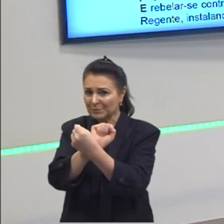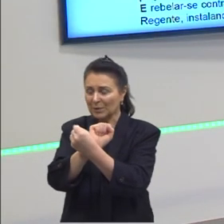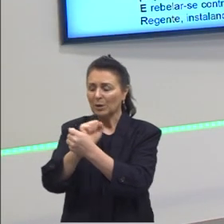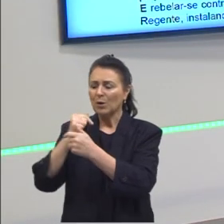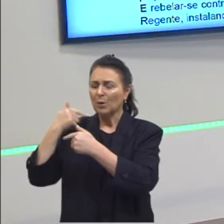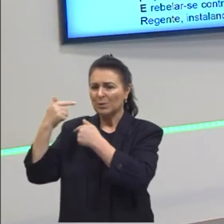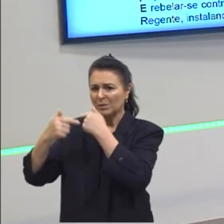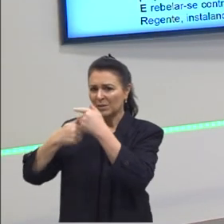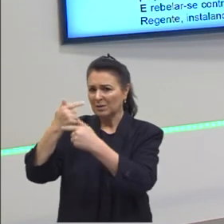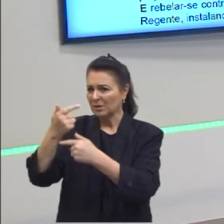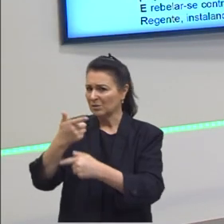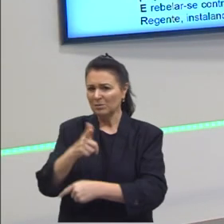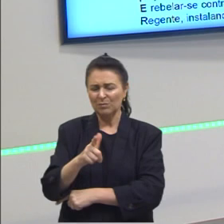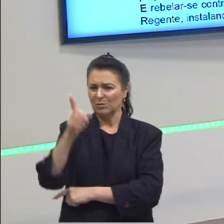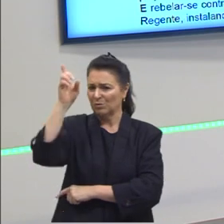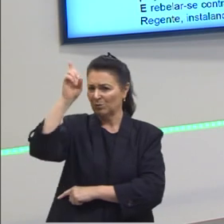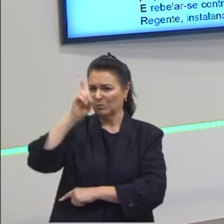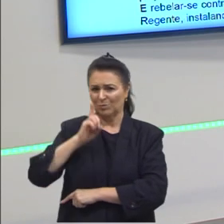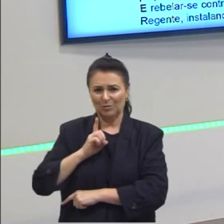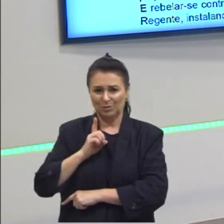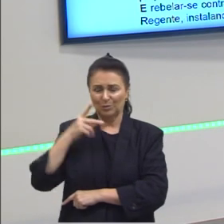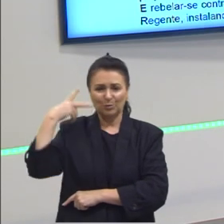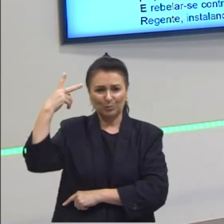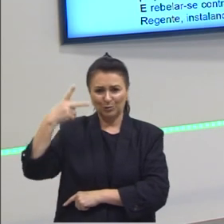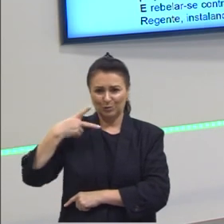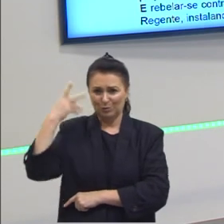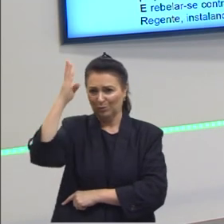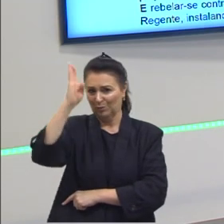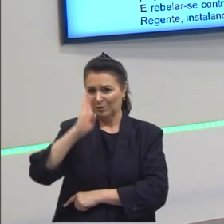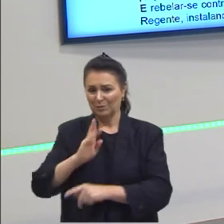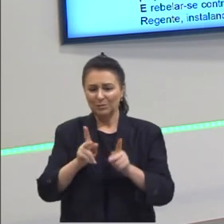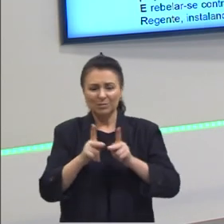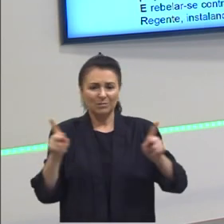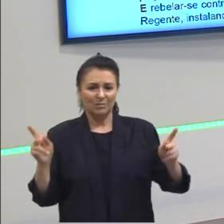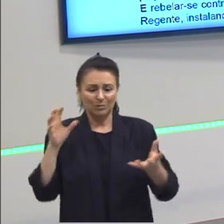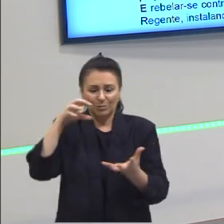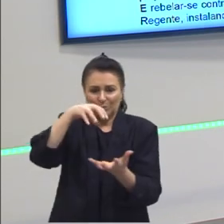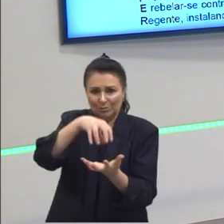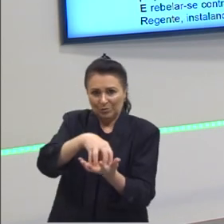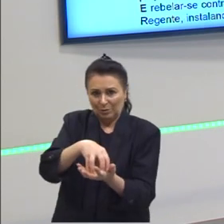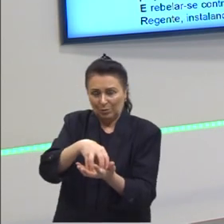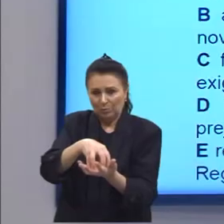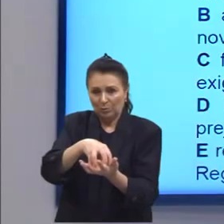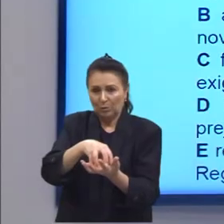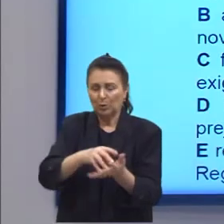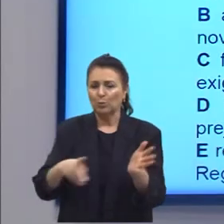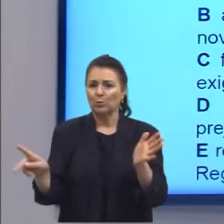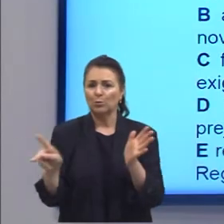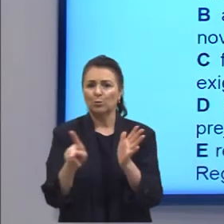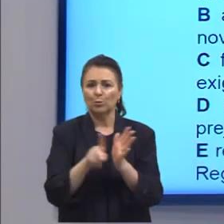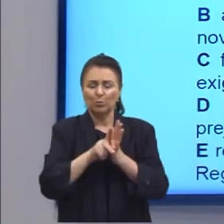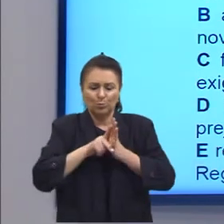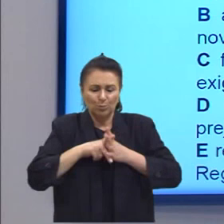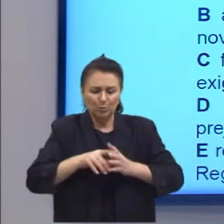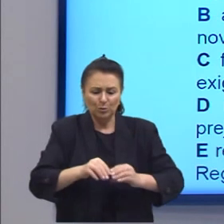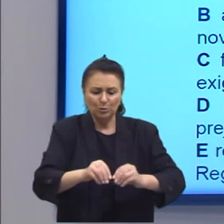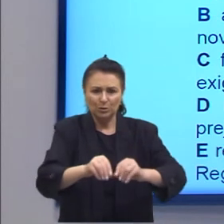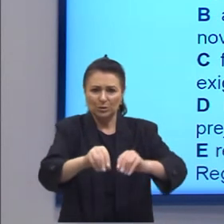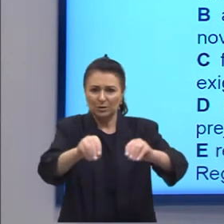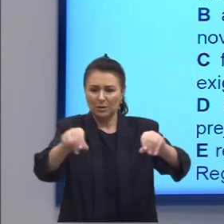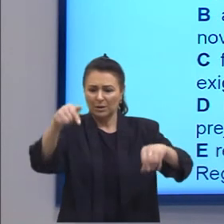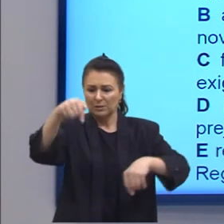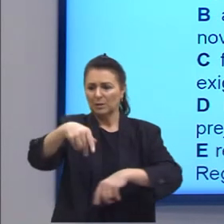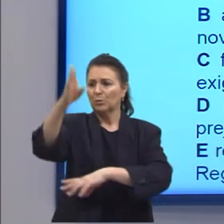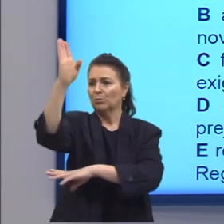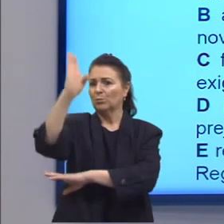descendentes não tinham direitos políticos no Brasil no período colonial e esses latifundiários né esses poderosos do